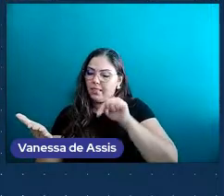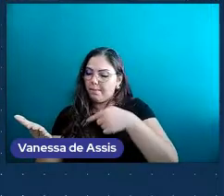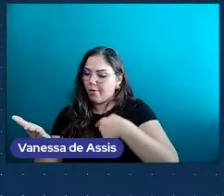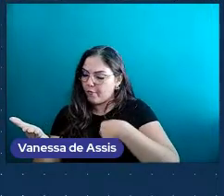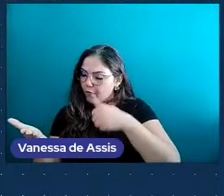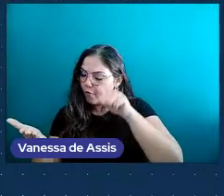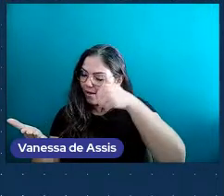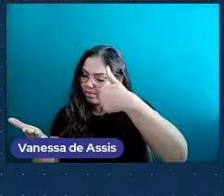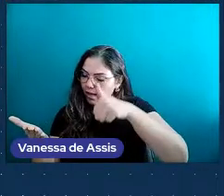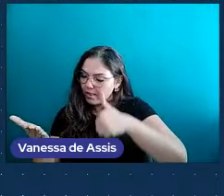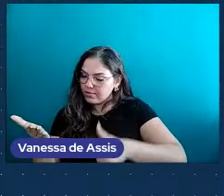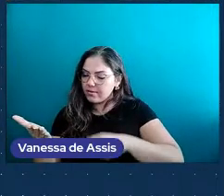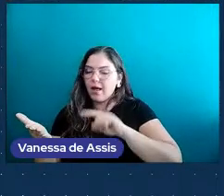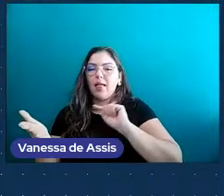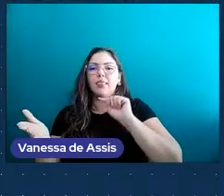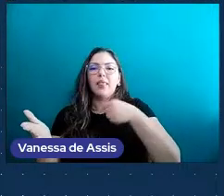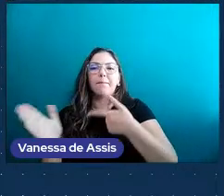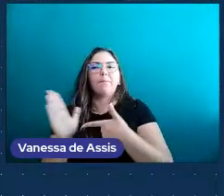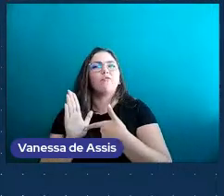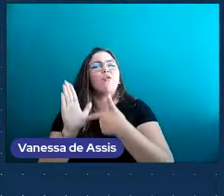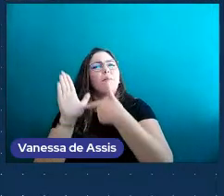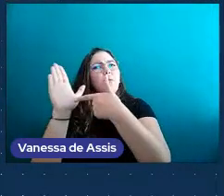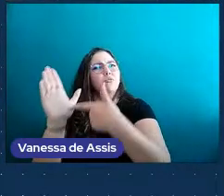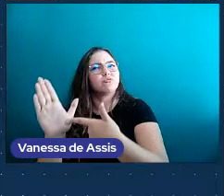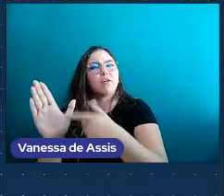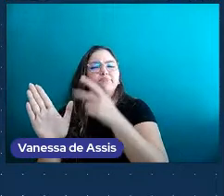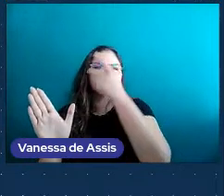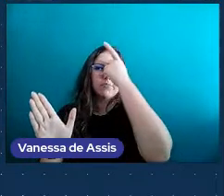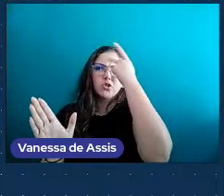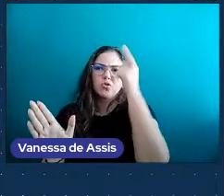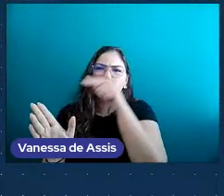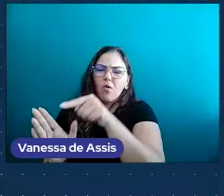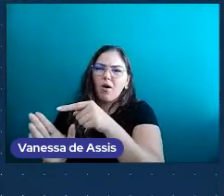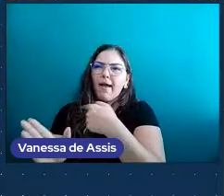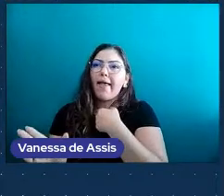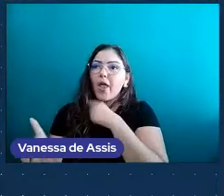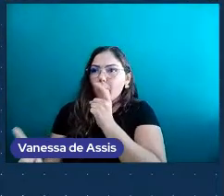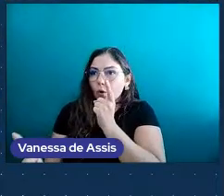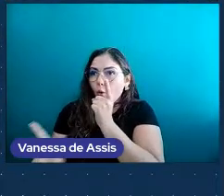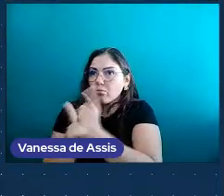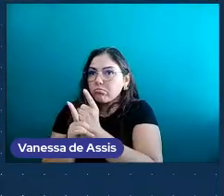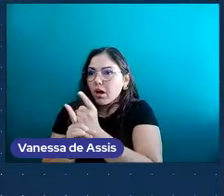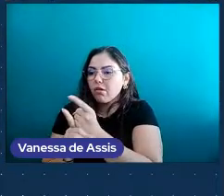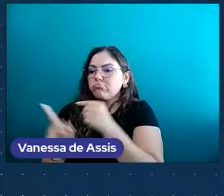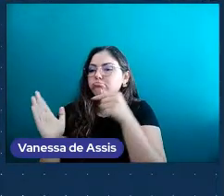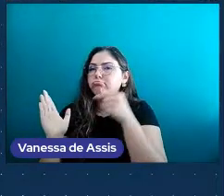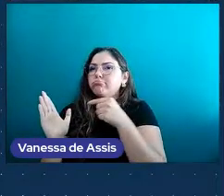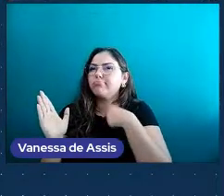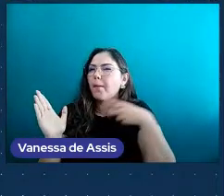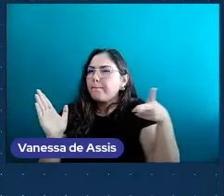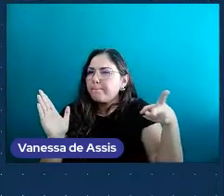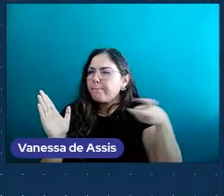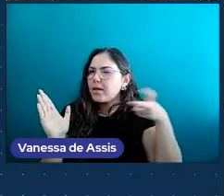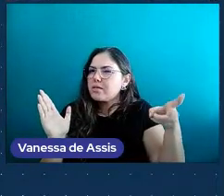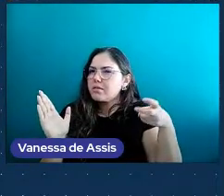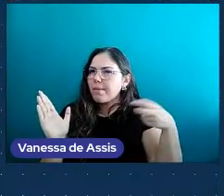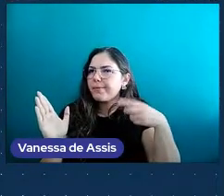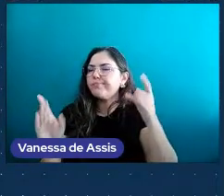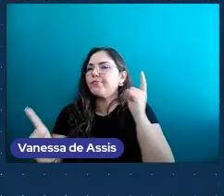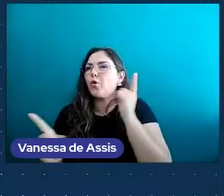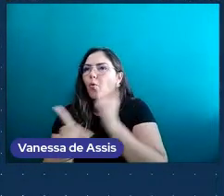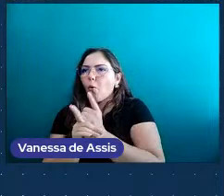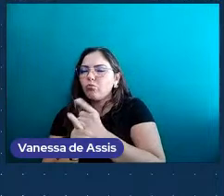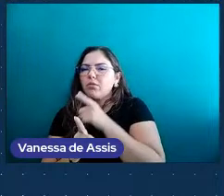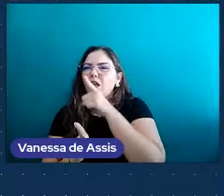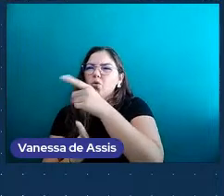questioná-los. É mais ou menos isso que tu disse? Essa minha conclusão a partir do meu conjunto de dados para ti, que é o